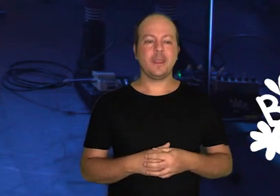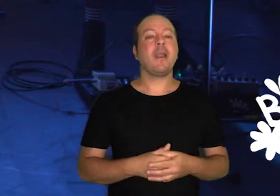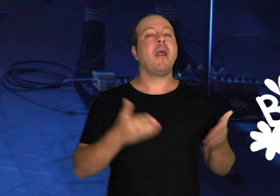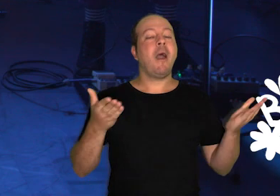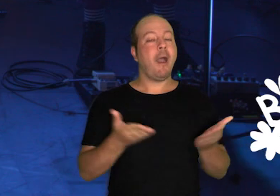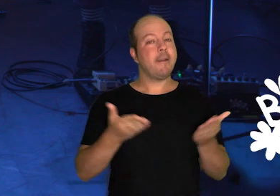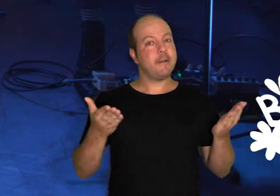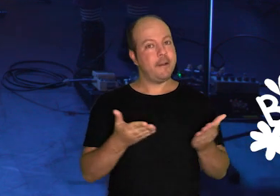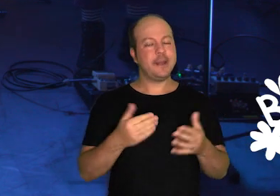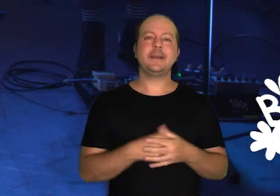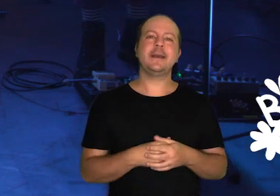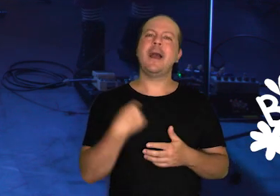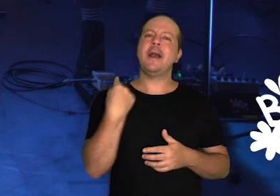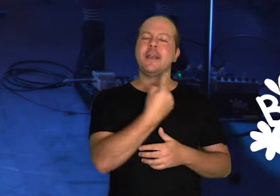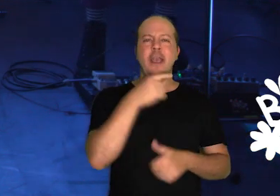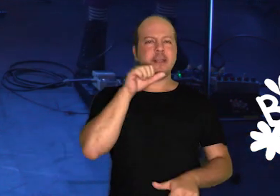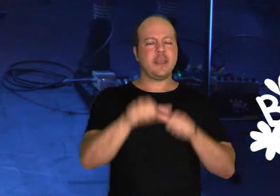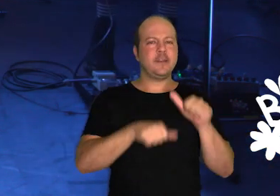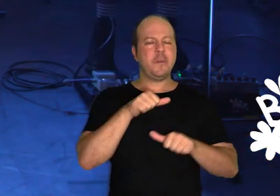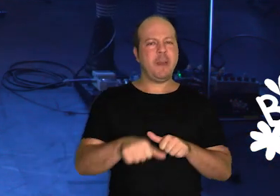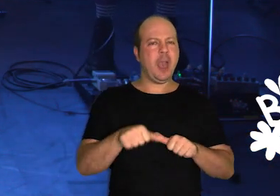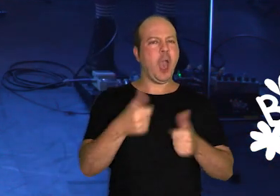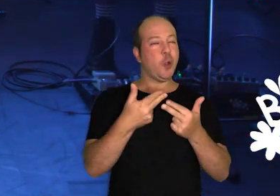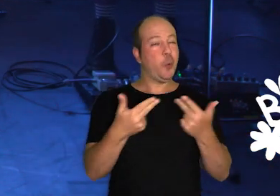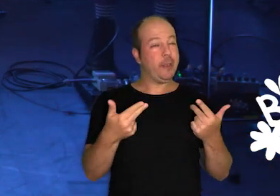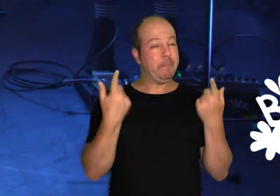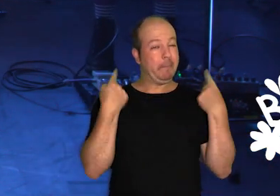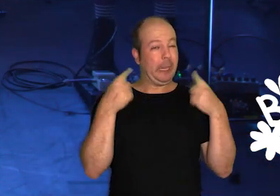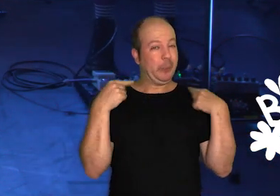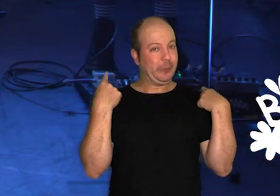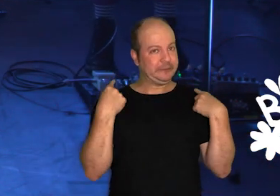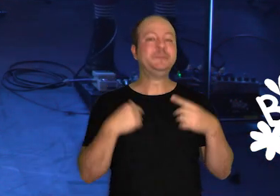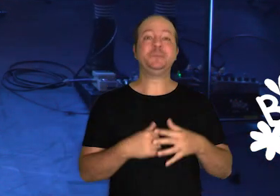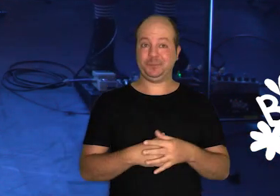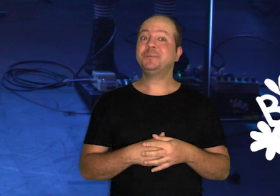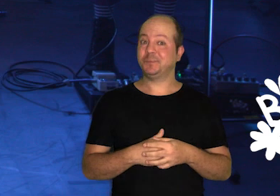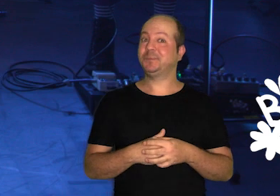E agora a gente vai se transformar em um monte de coisas muito malucas.